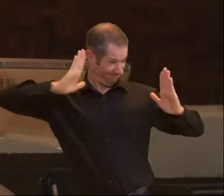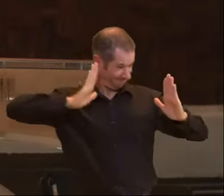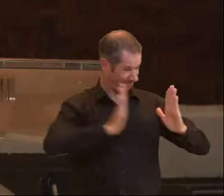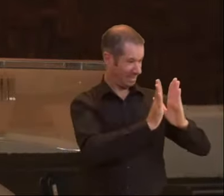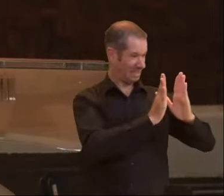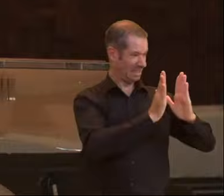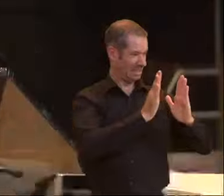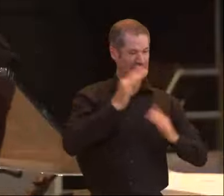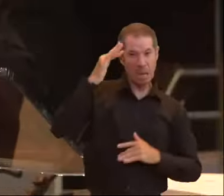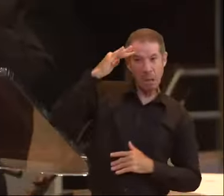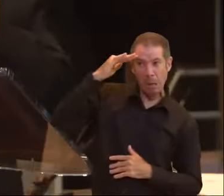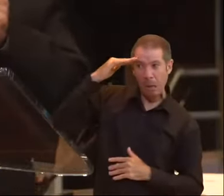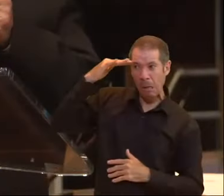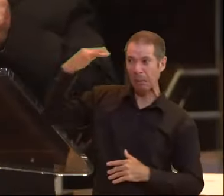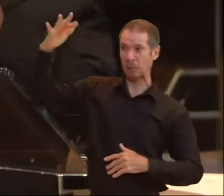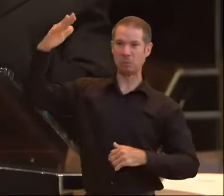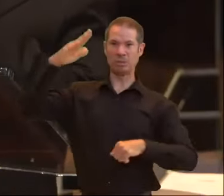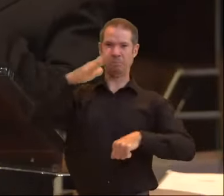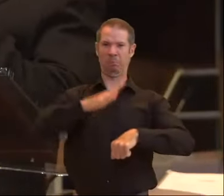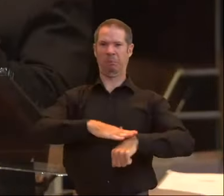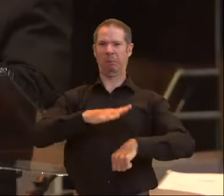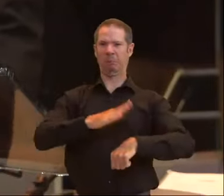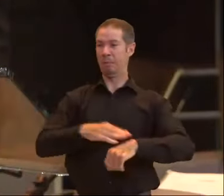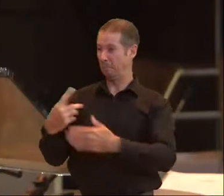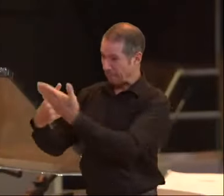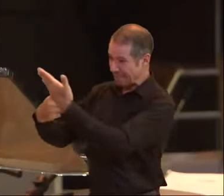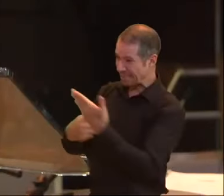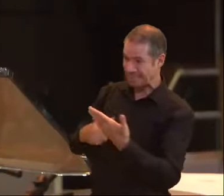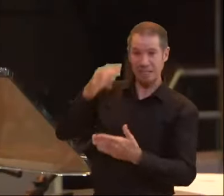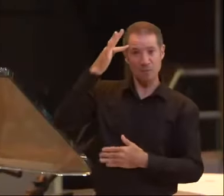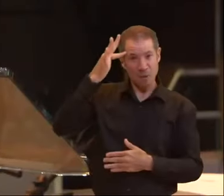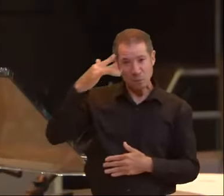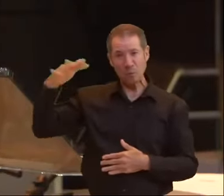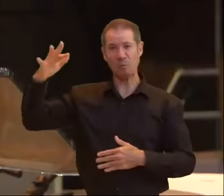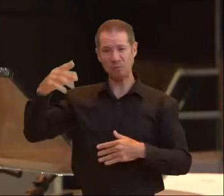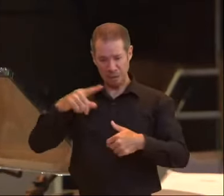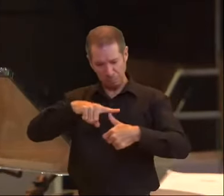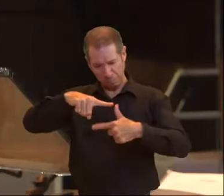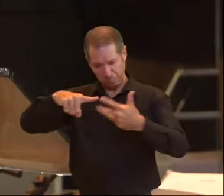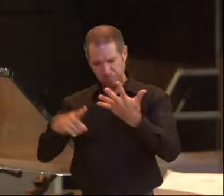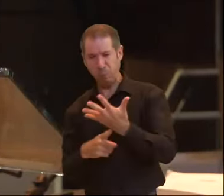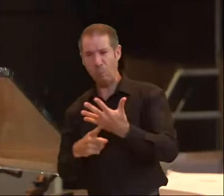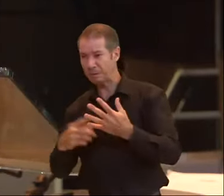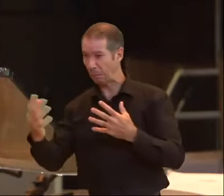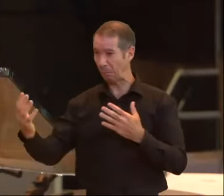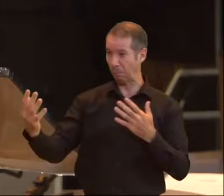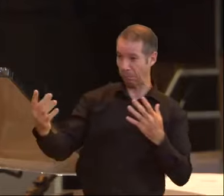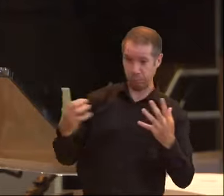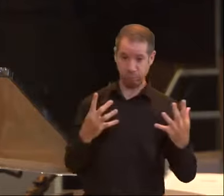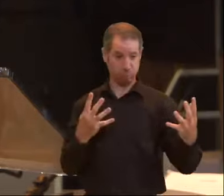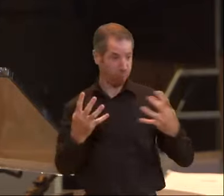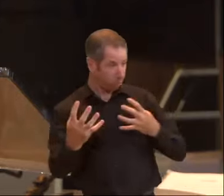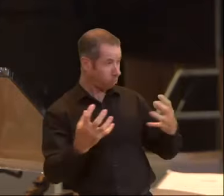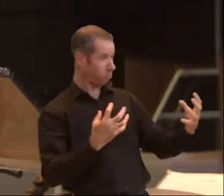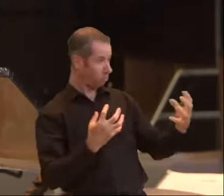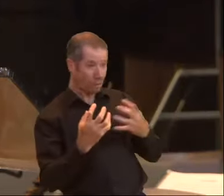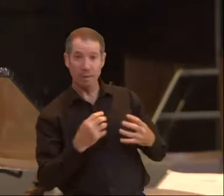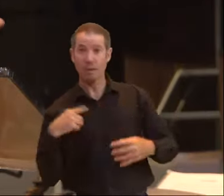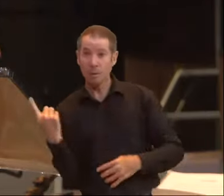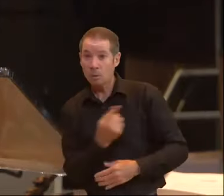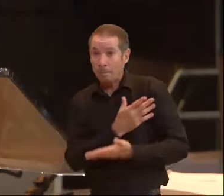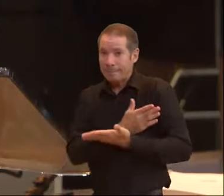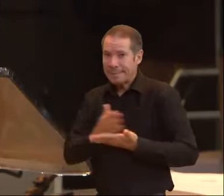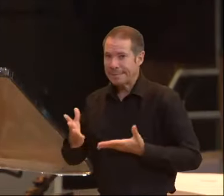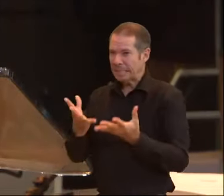as ideologias que nos são apresentadas, com as filosofias, com tantas coisas que estão chegando, para nós começarmos